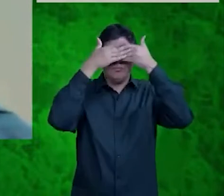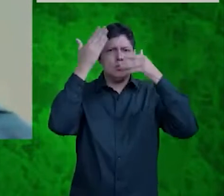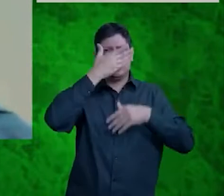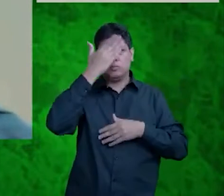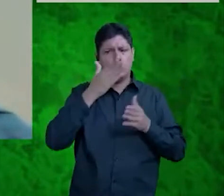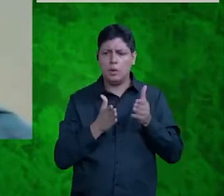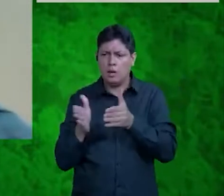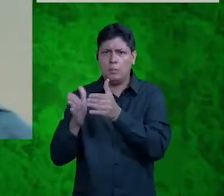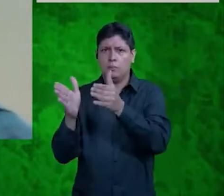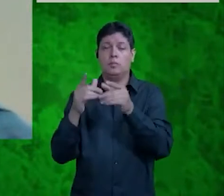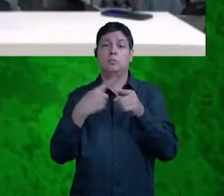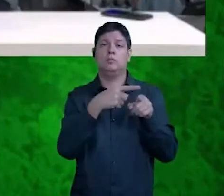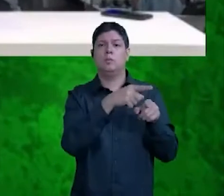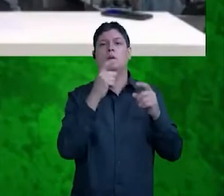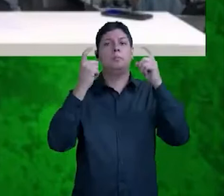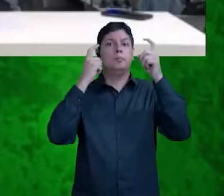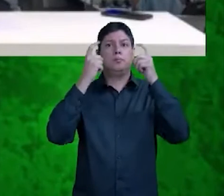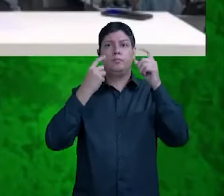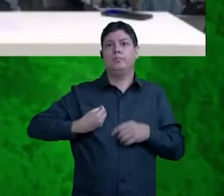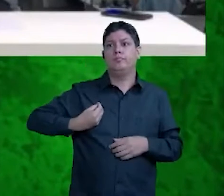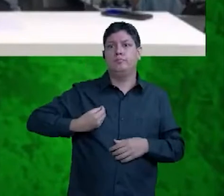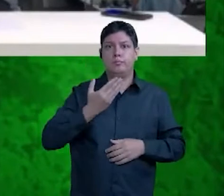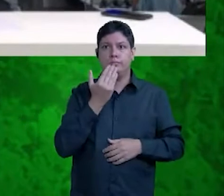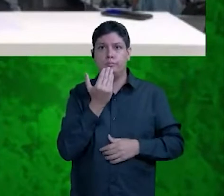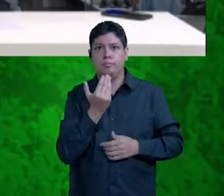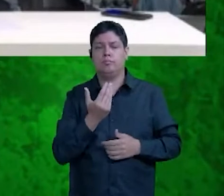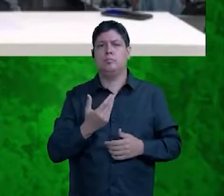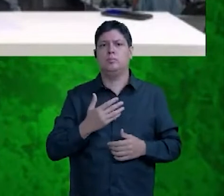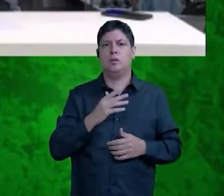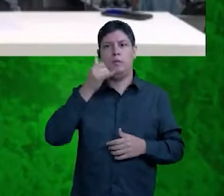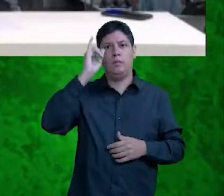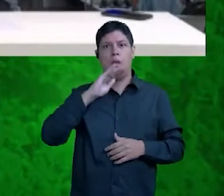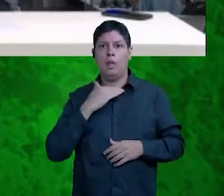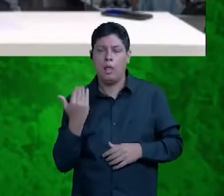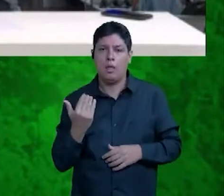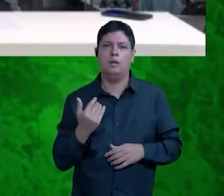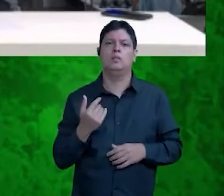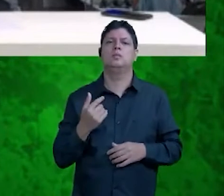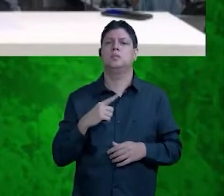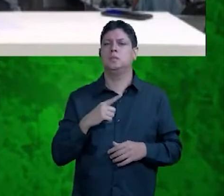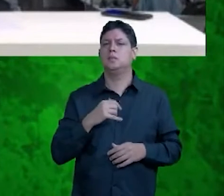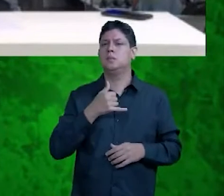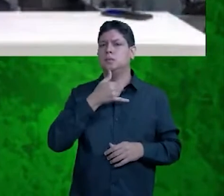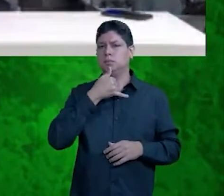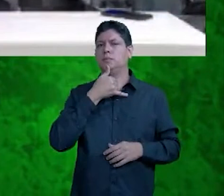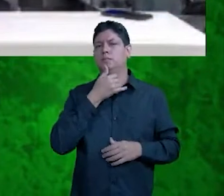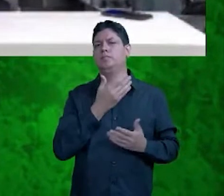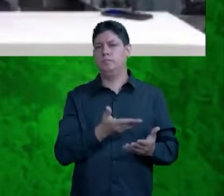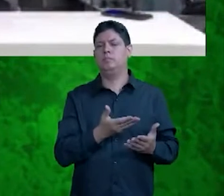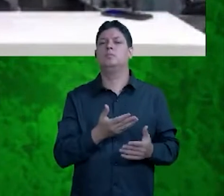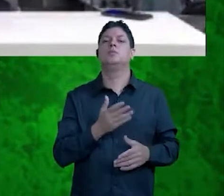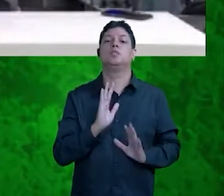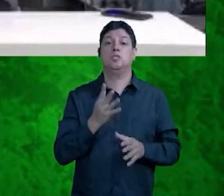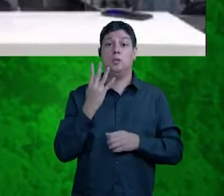em sobreviver. Enfim, é triste entregar, depois eu estou aqui há 4 anos, votei a